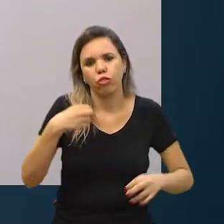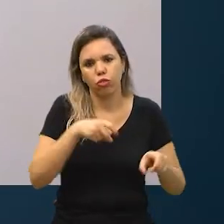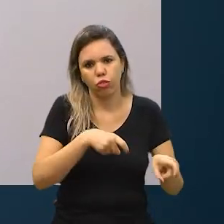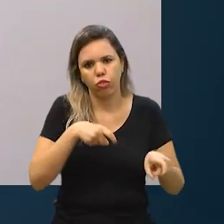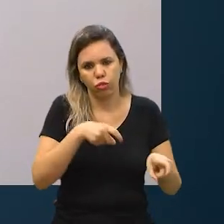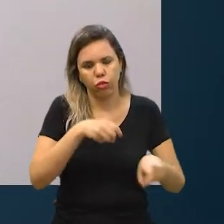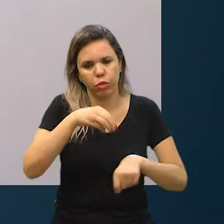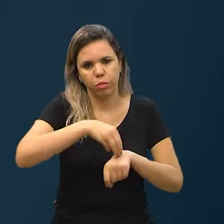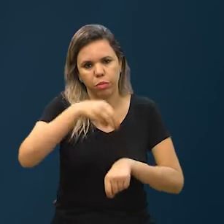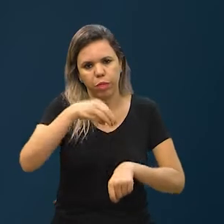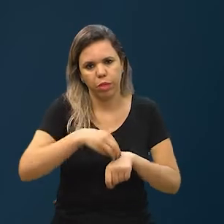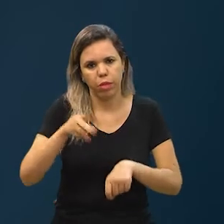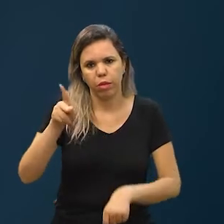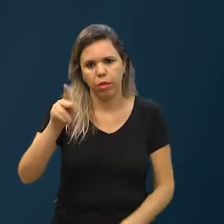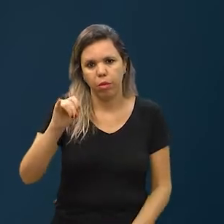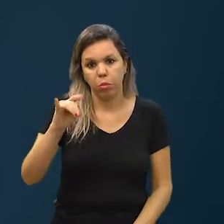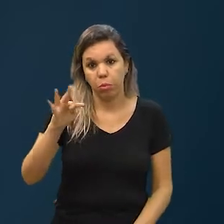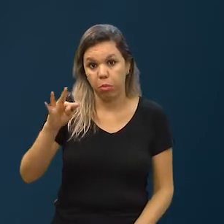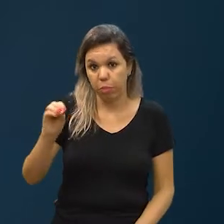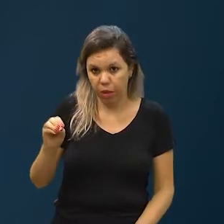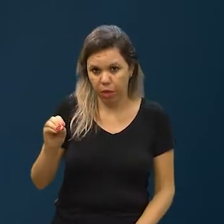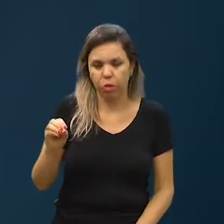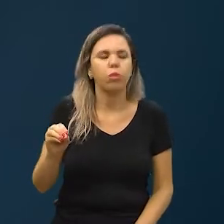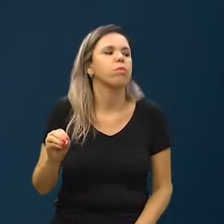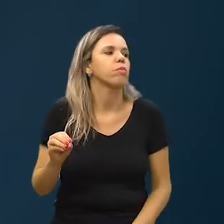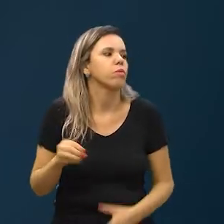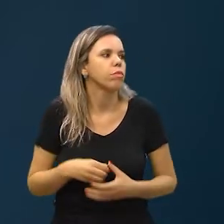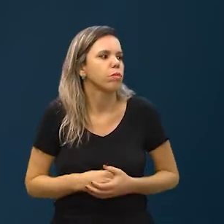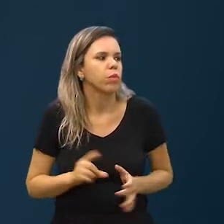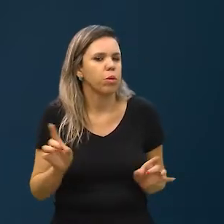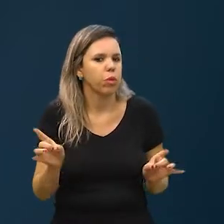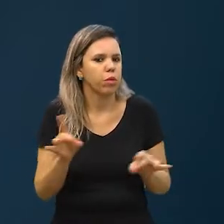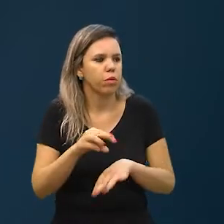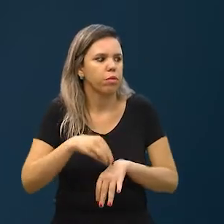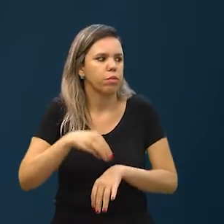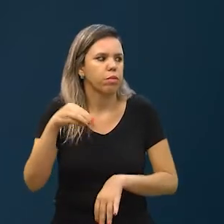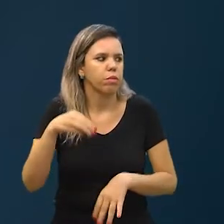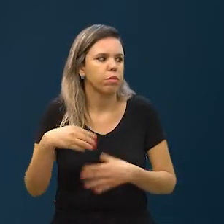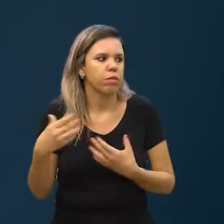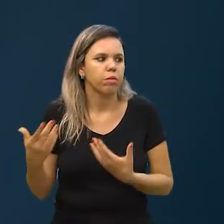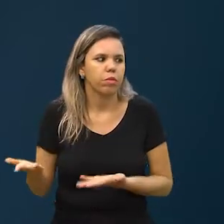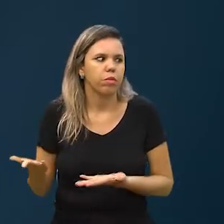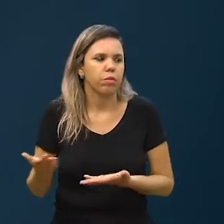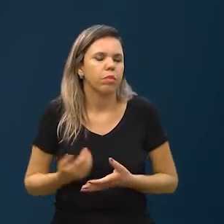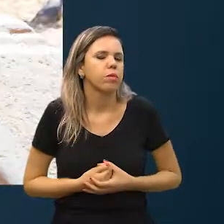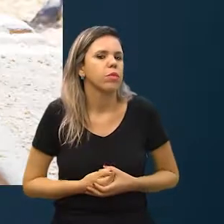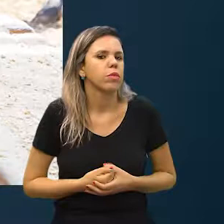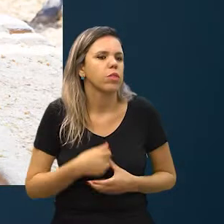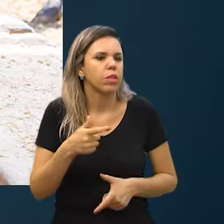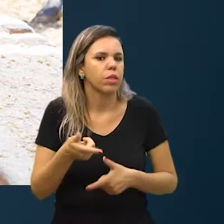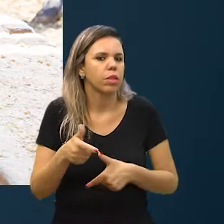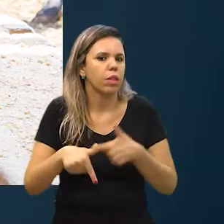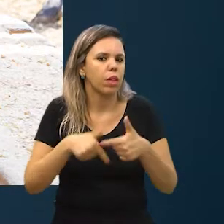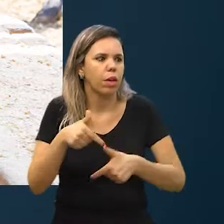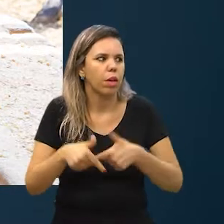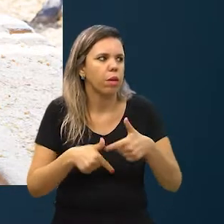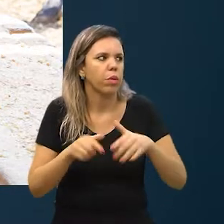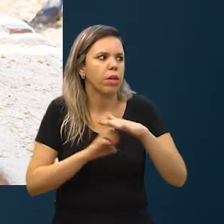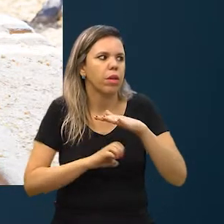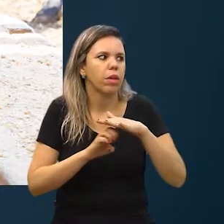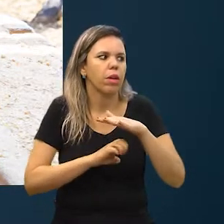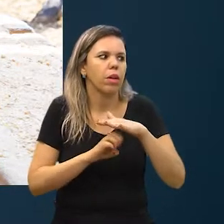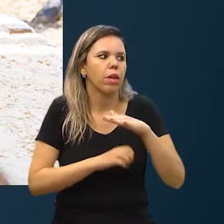em fitopatologia, e depois que eu terminei o mestrado, né, eu fui para o mercado, né, para o mundo corporativo